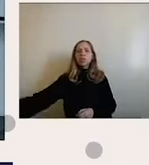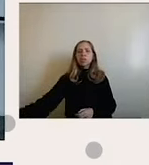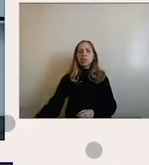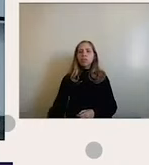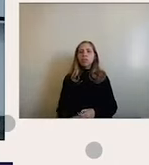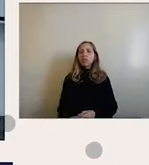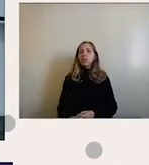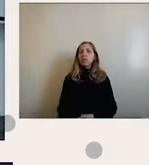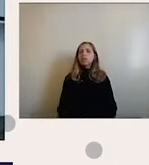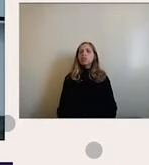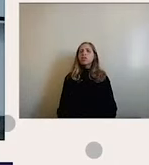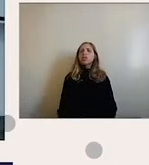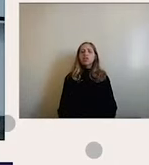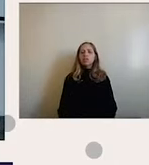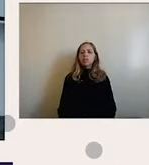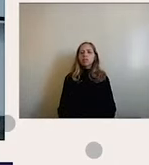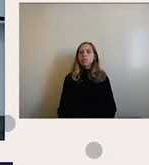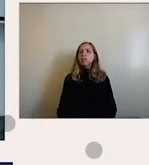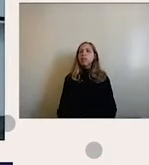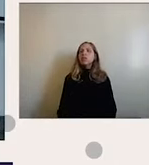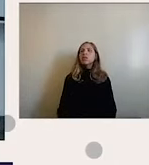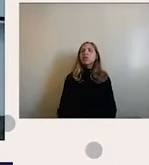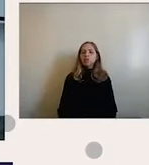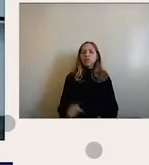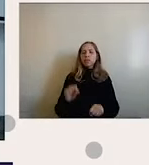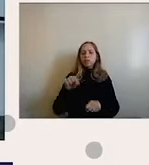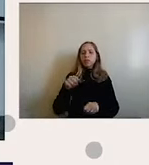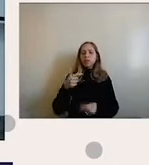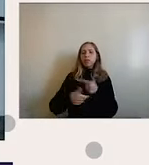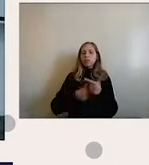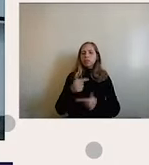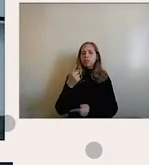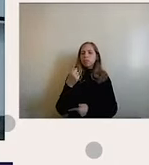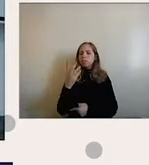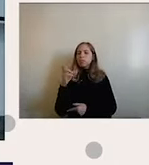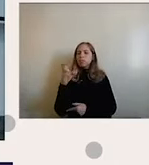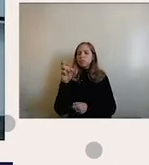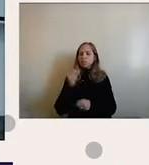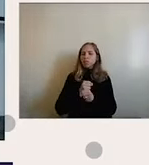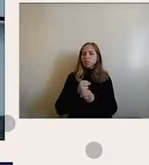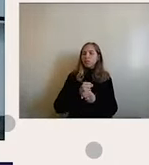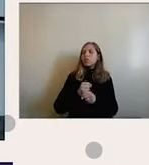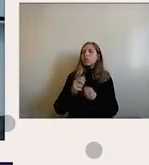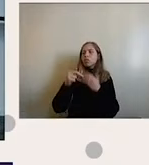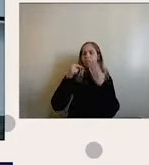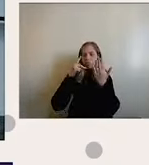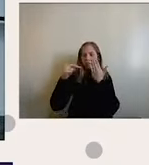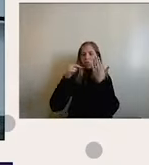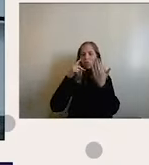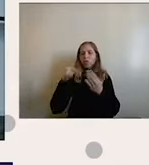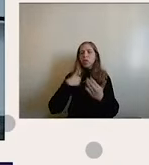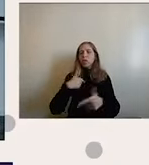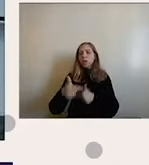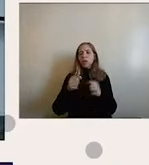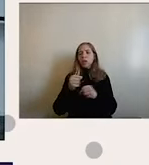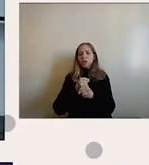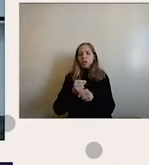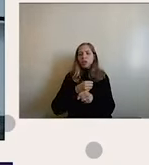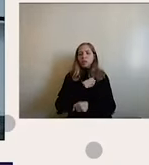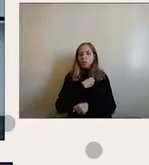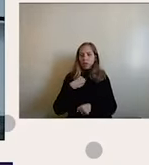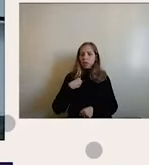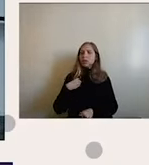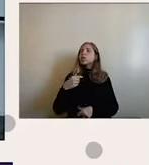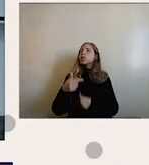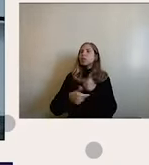como psiquiatra, depois eu trabalhei alguns anos como médica do trabalho da empresa, e há 10 anos eu estou no Ministério Público do